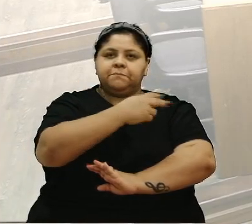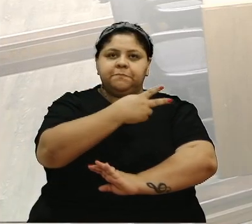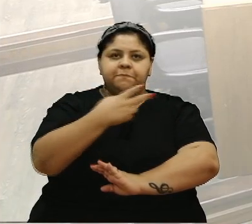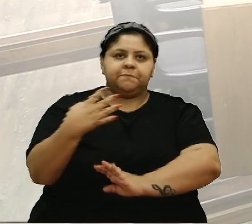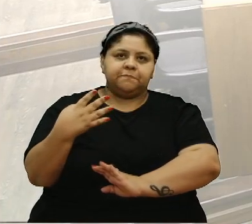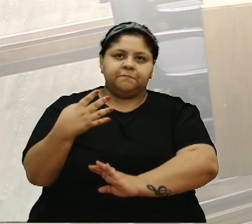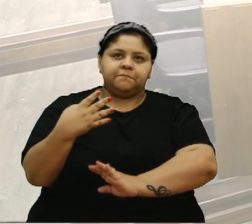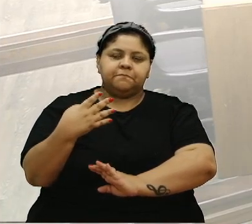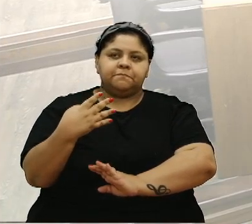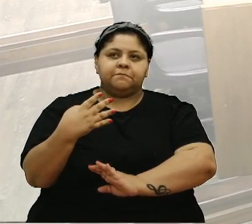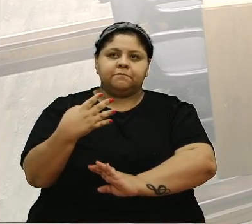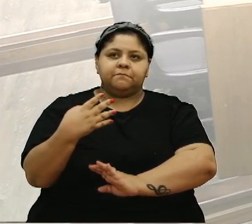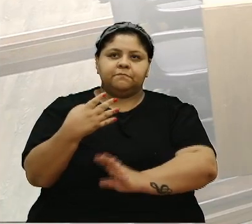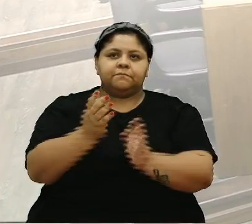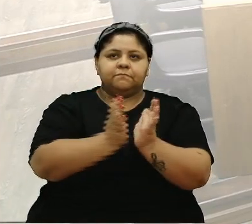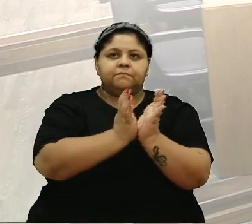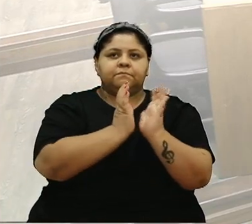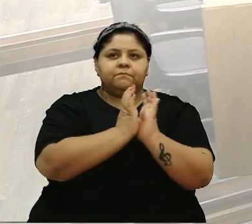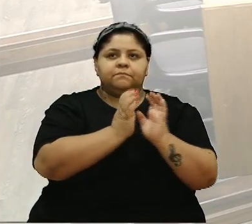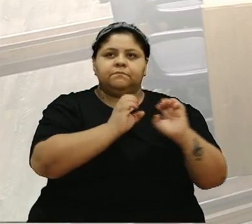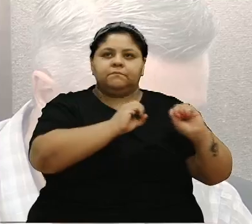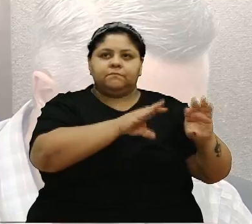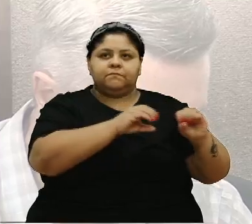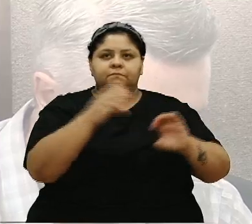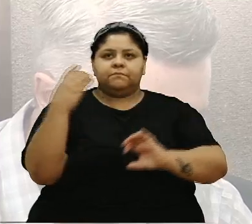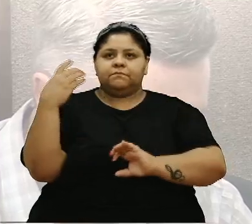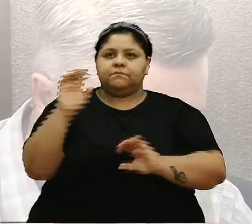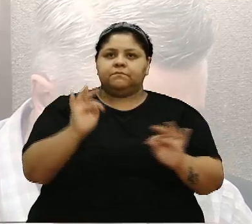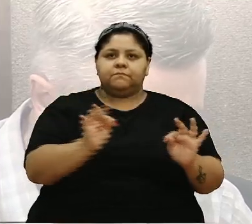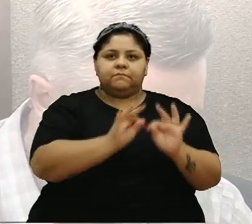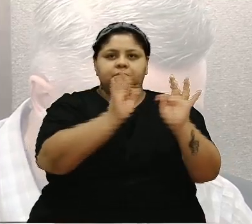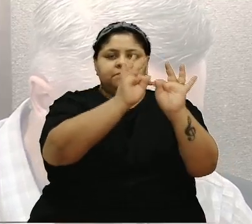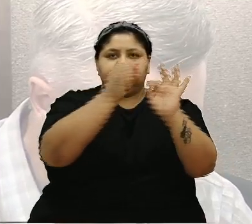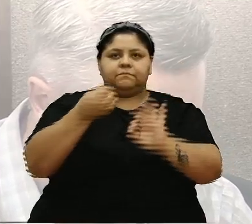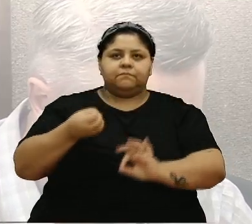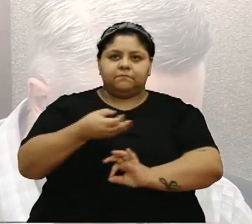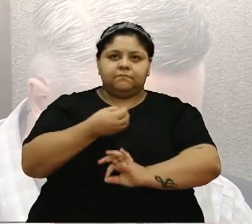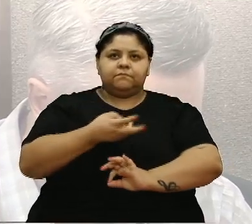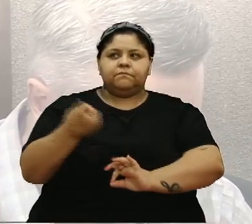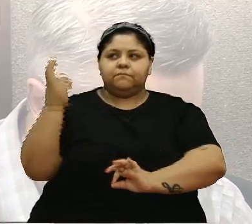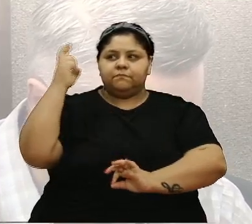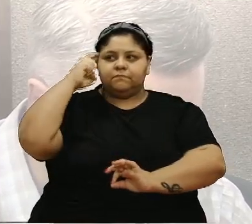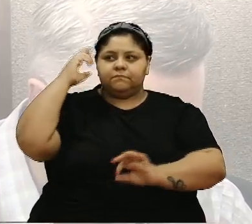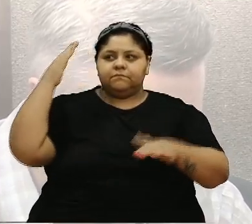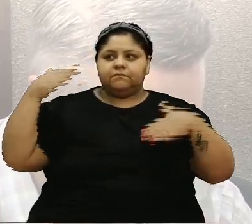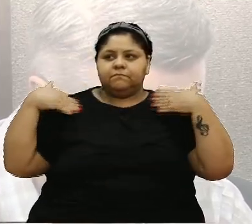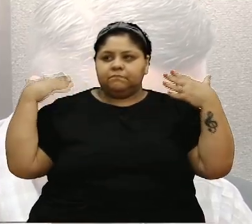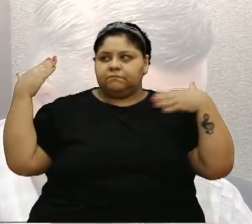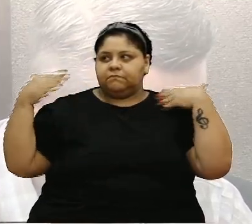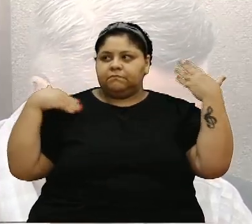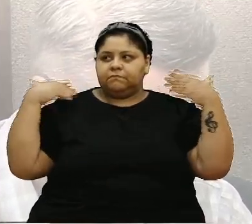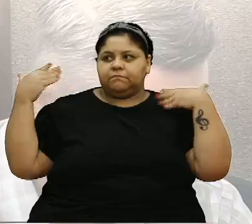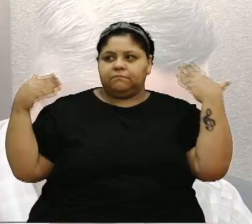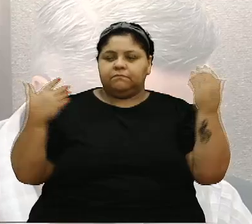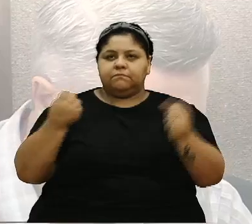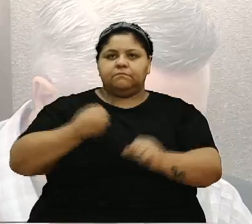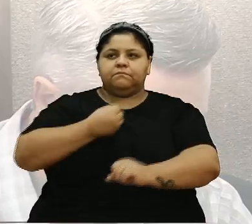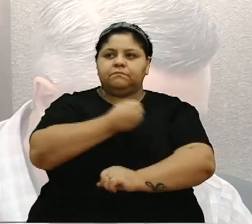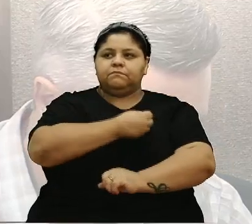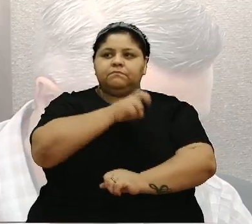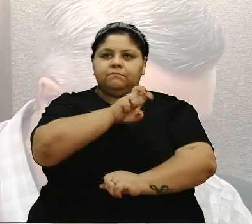147/2024. Comissão de Educação, Ciência, Tecnologia, Inovação, Cultura, Desporto e Lazer. Parecer número